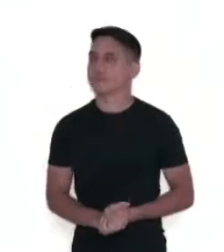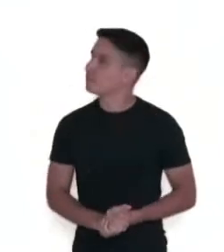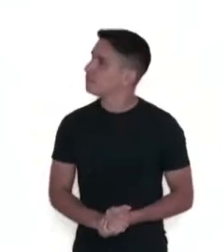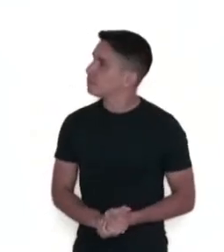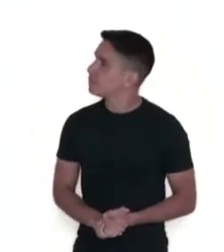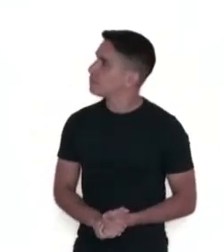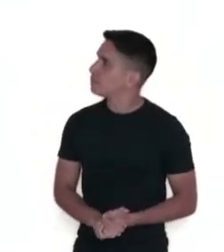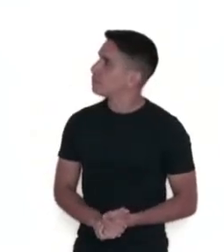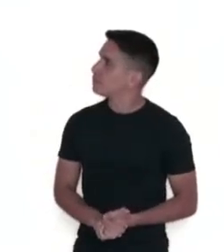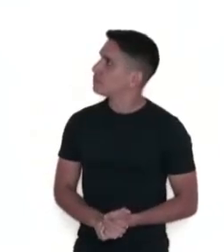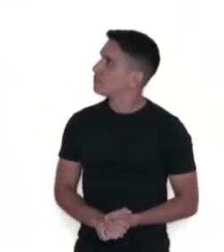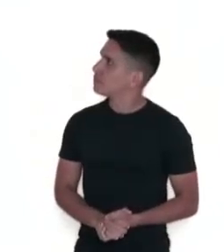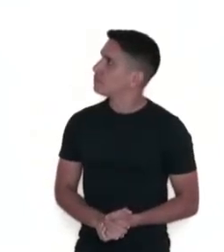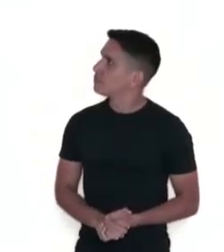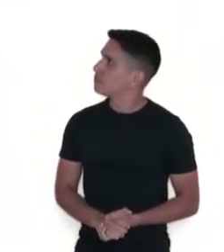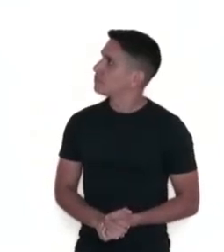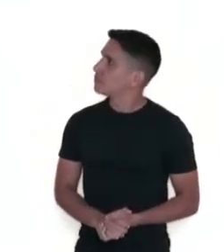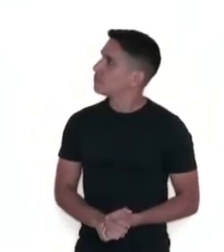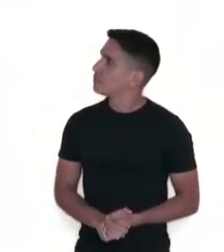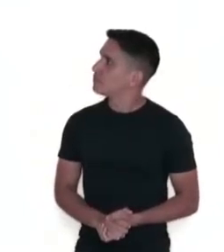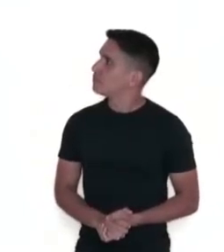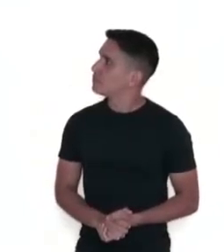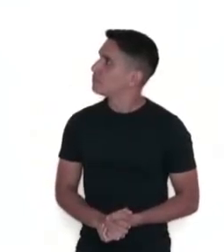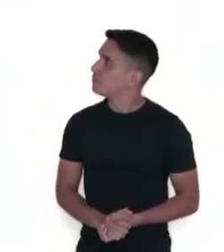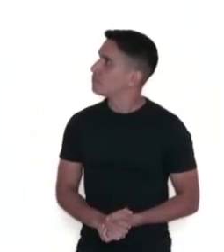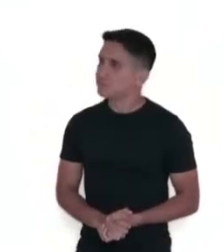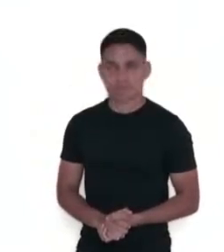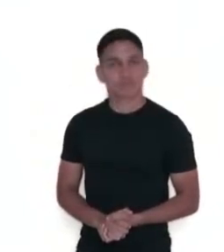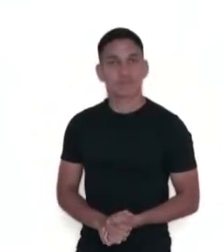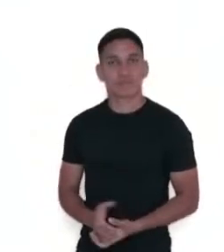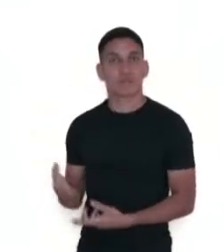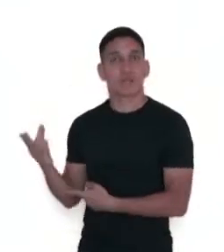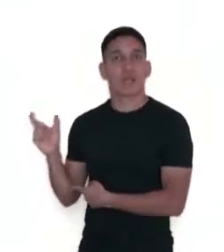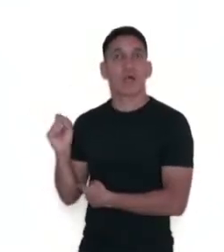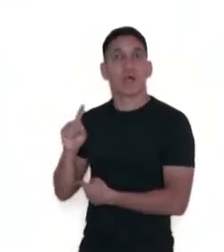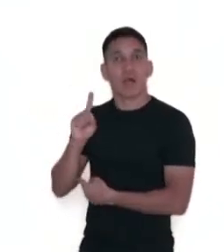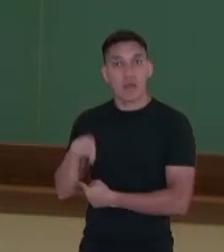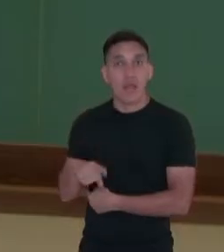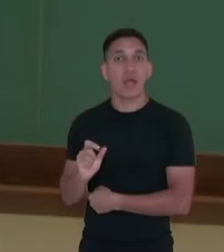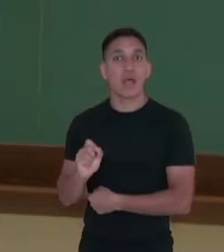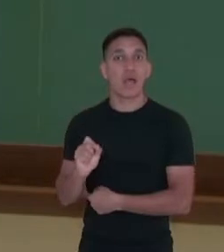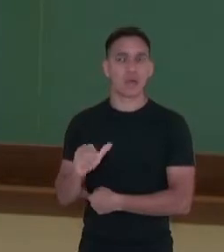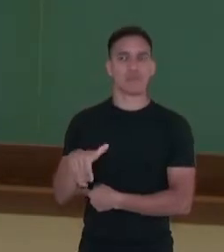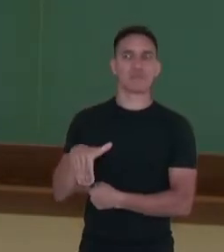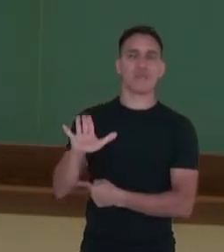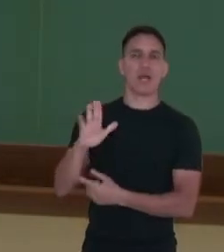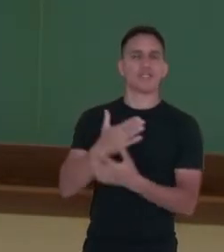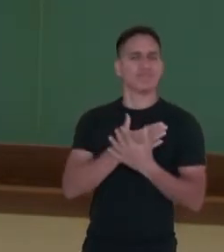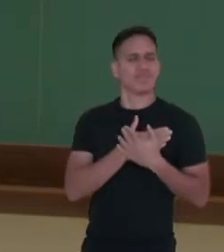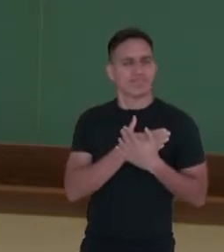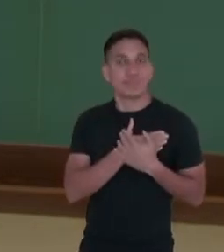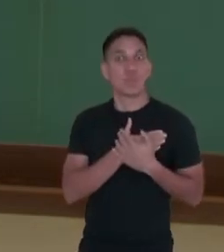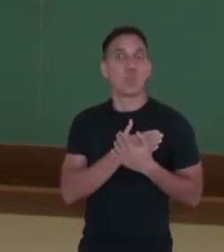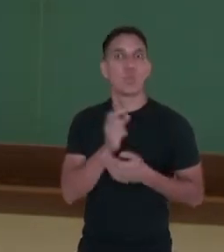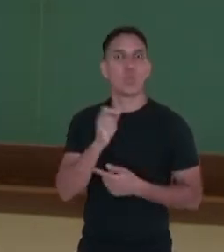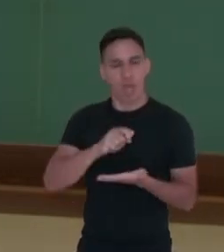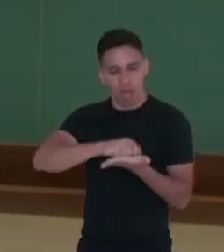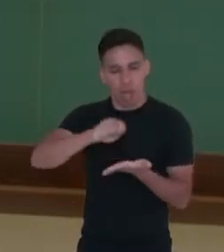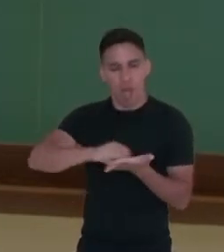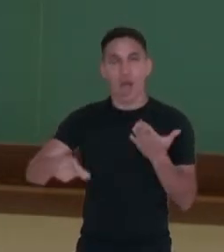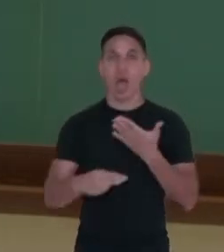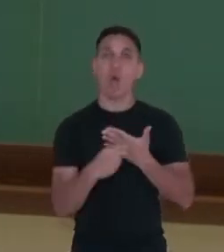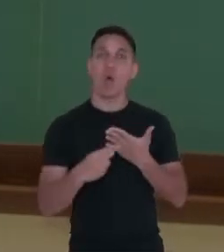one of Britain's best loved authors, né? Então, a Jane Austen é uma das mais amadas autoras